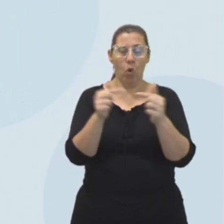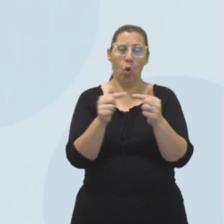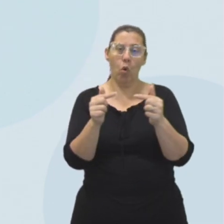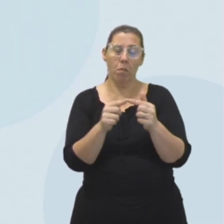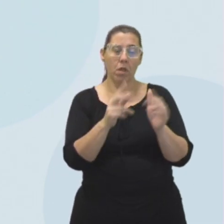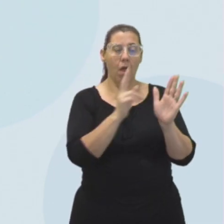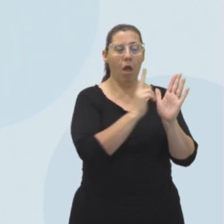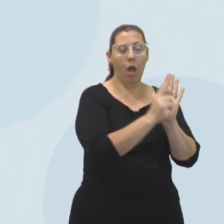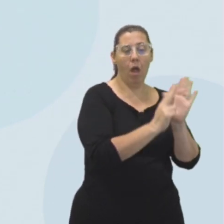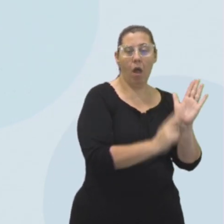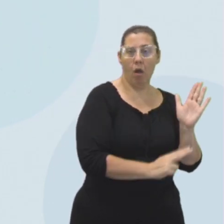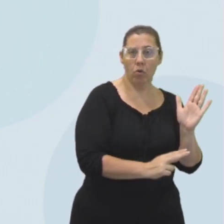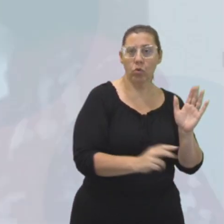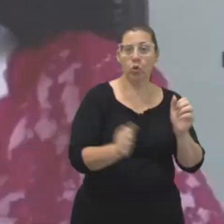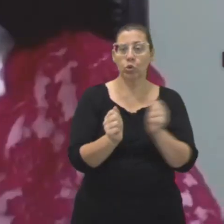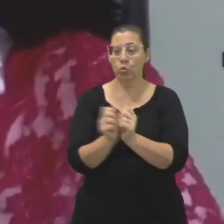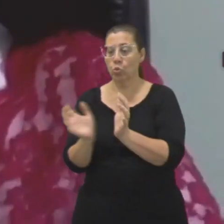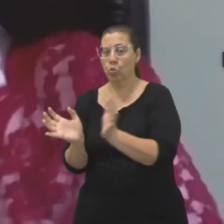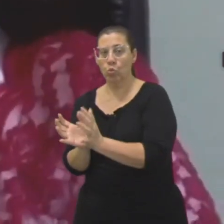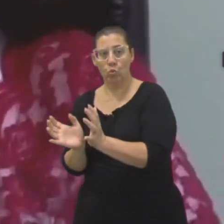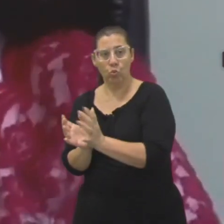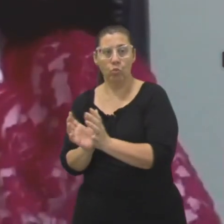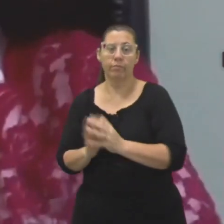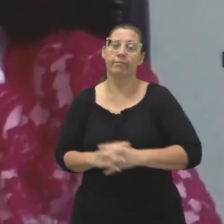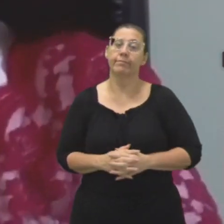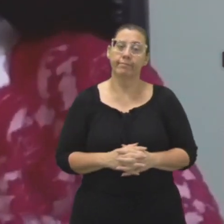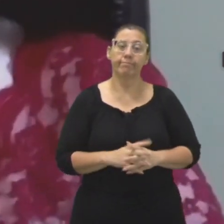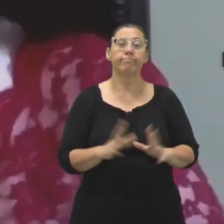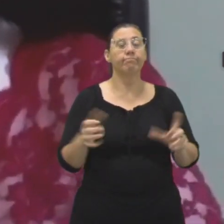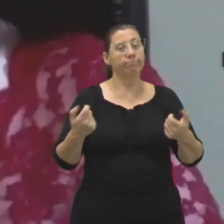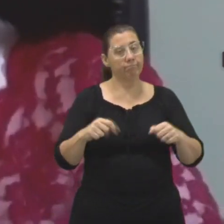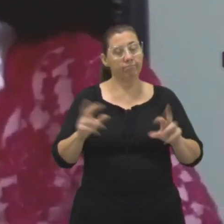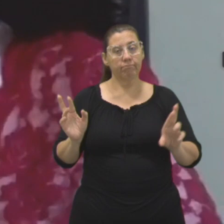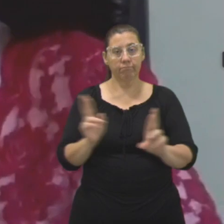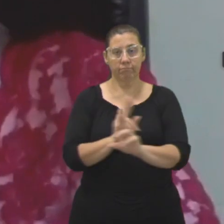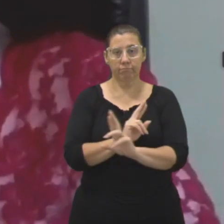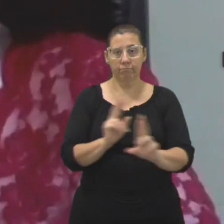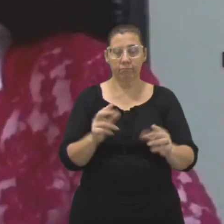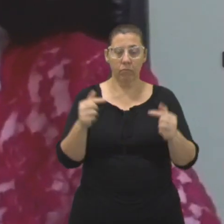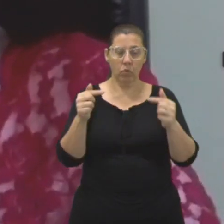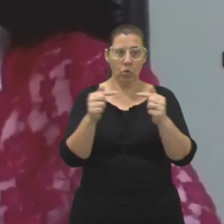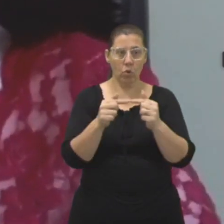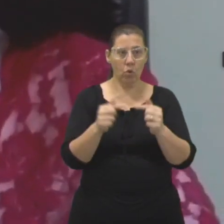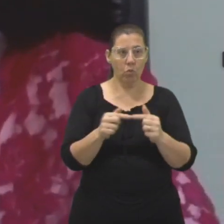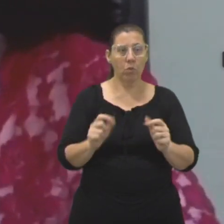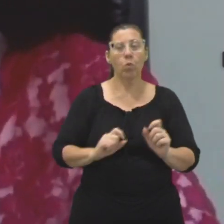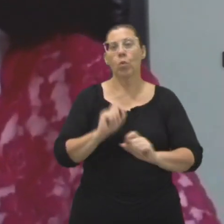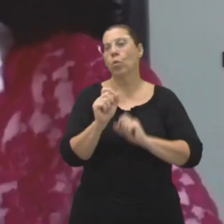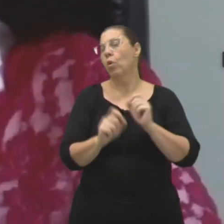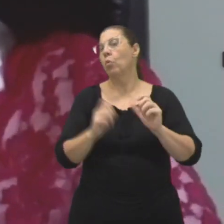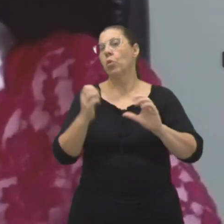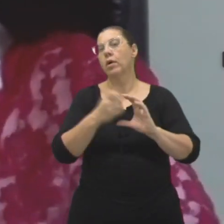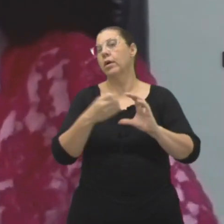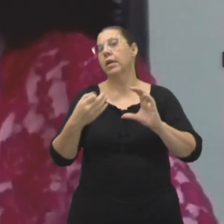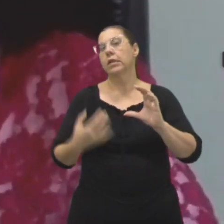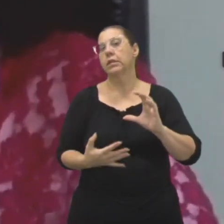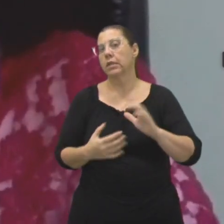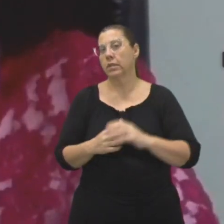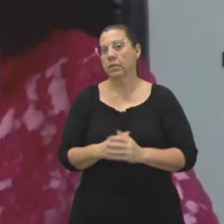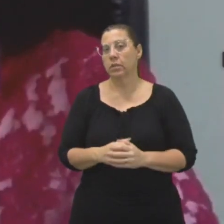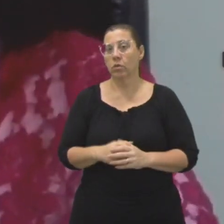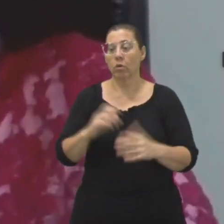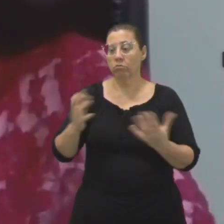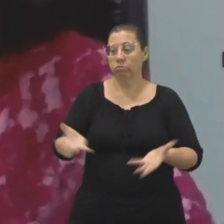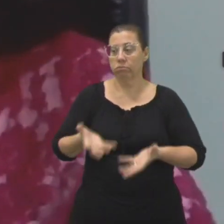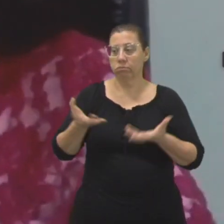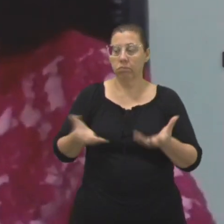Então, a mensagem não tem que ser apenas do autor, mas precisa estar relacionada ao que caracteriza, o que cativa